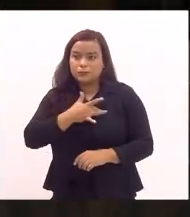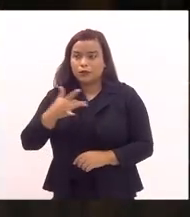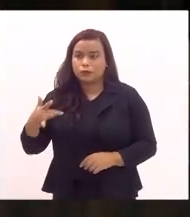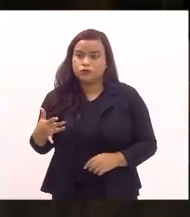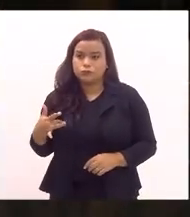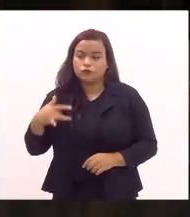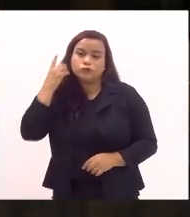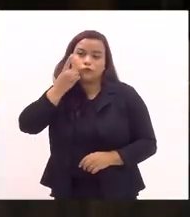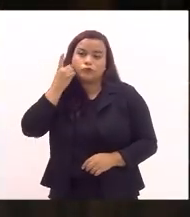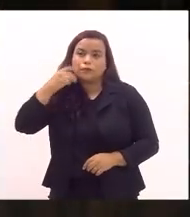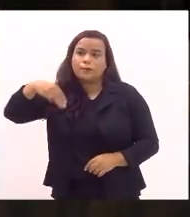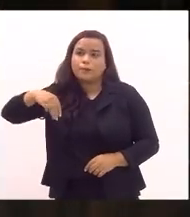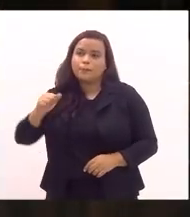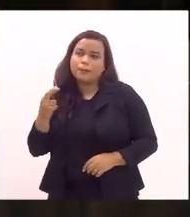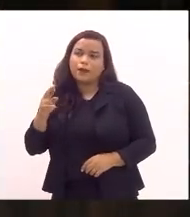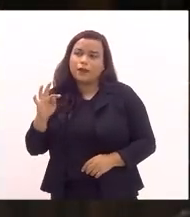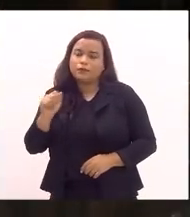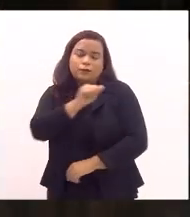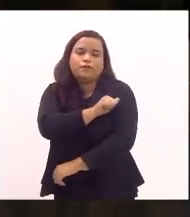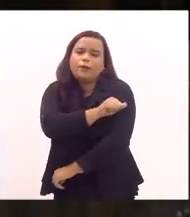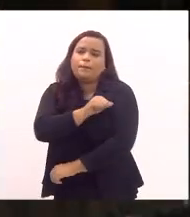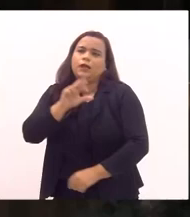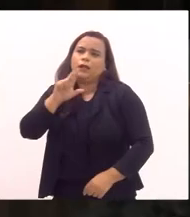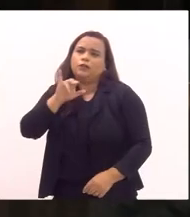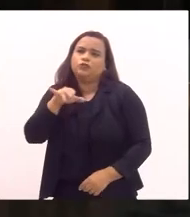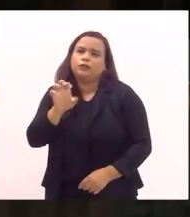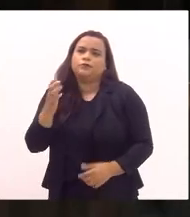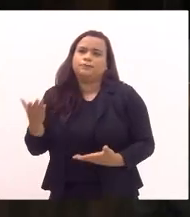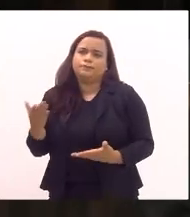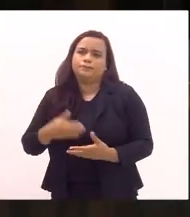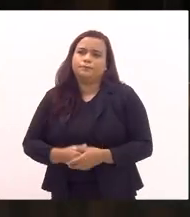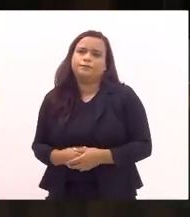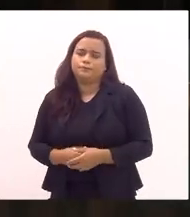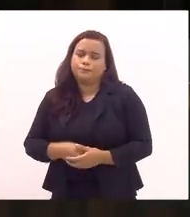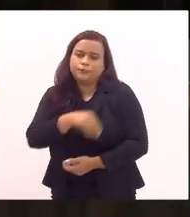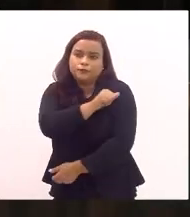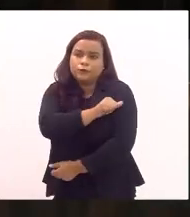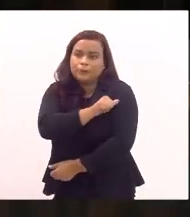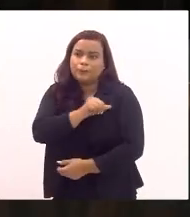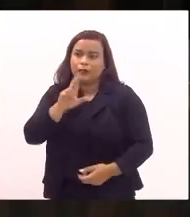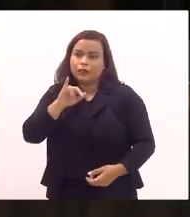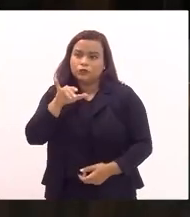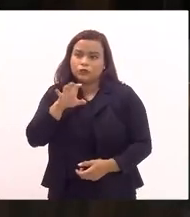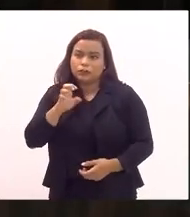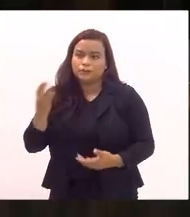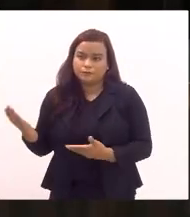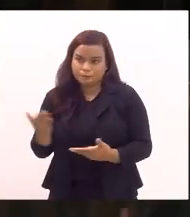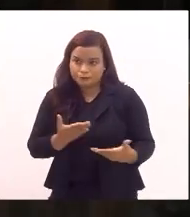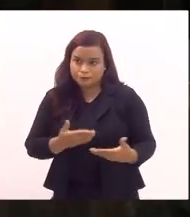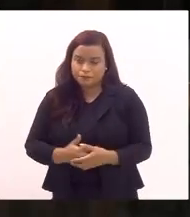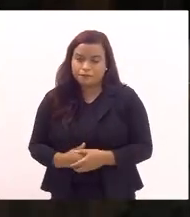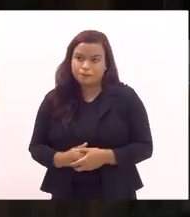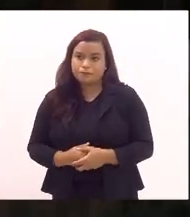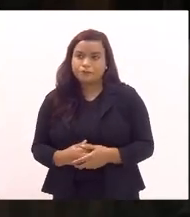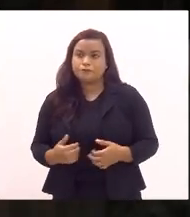deputada Martha Rocha tarde enfermeira Rejane e da enfermeira Rejane